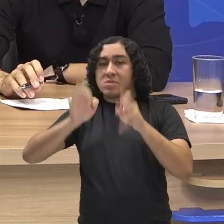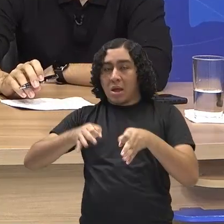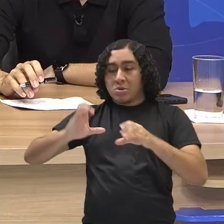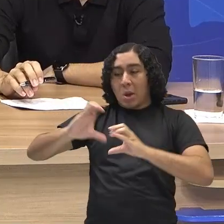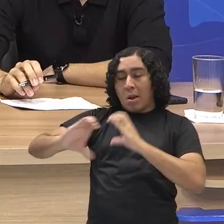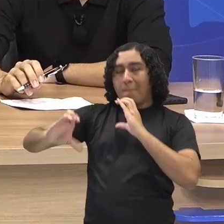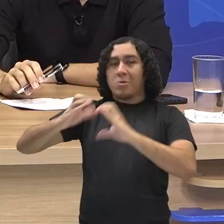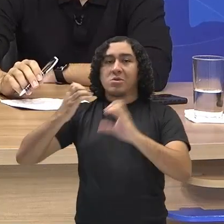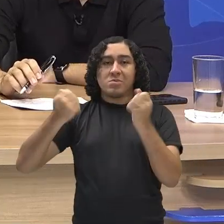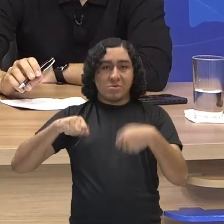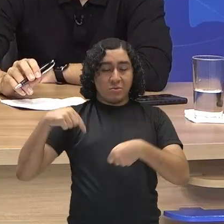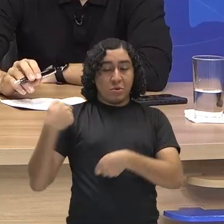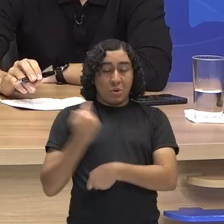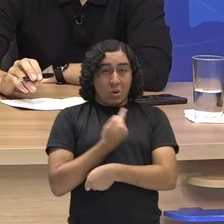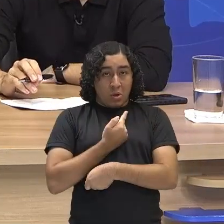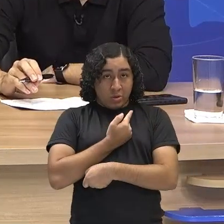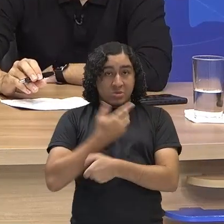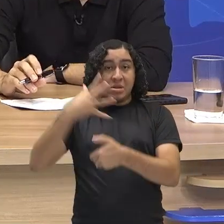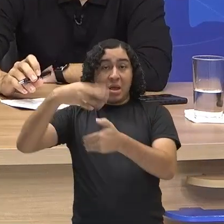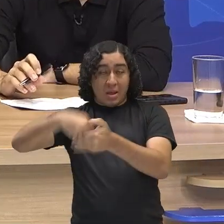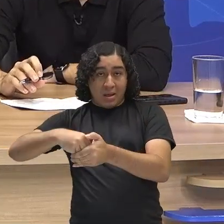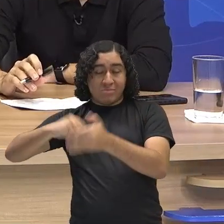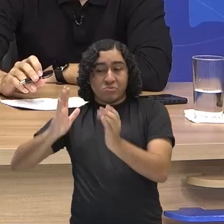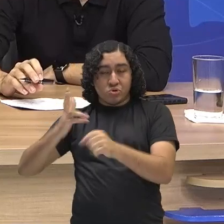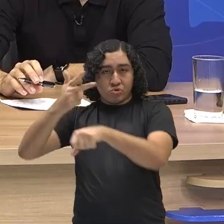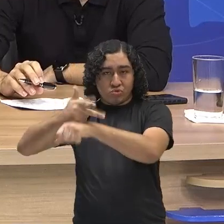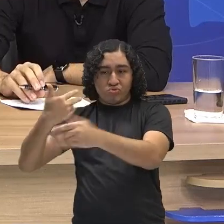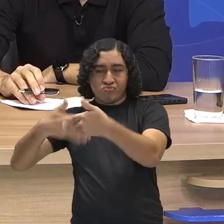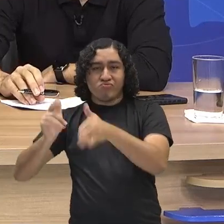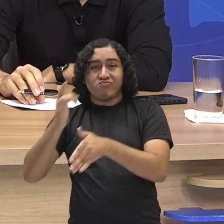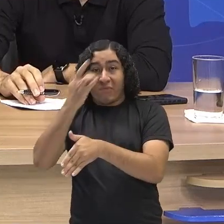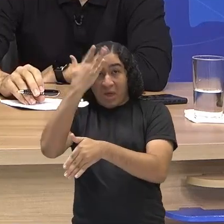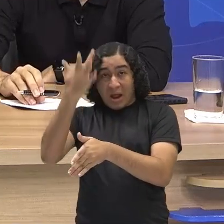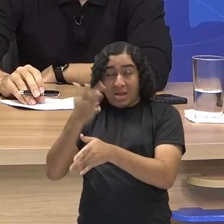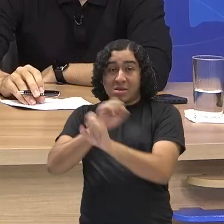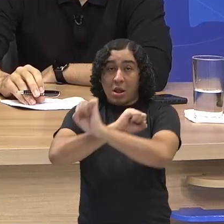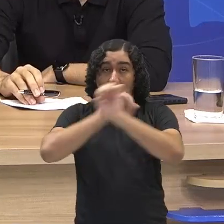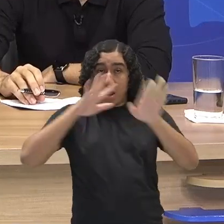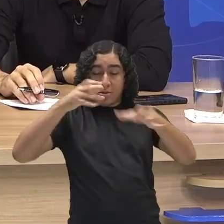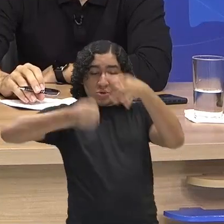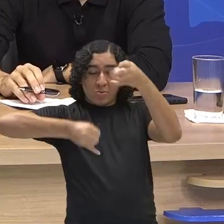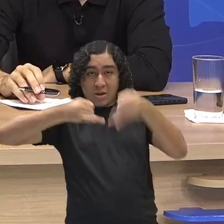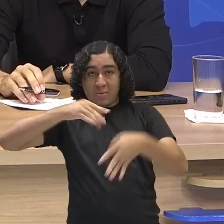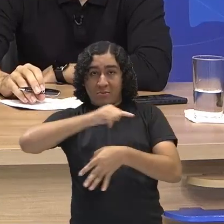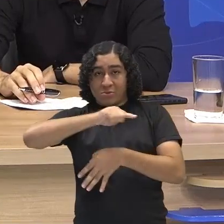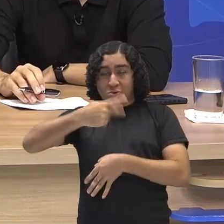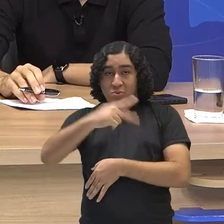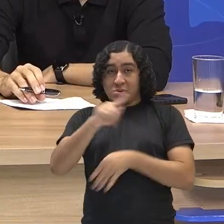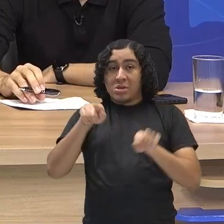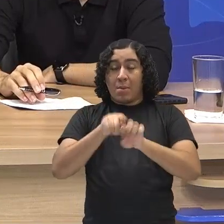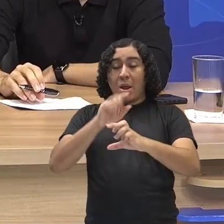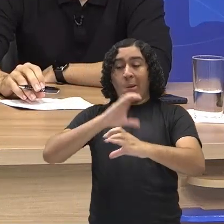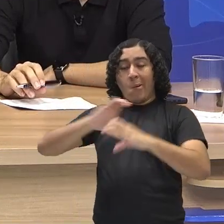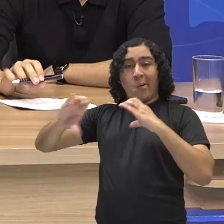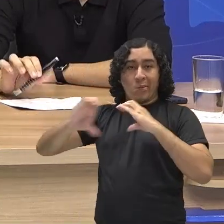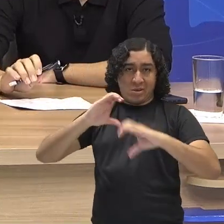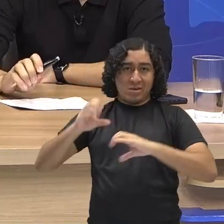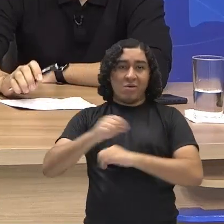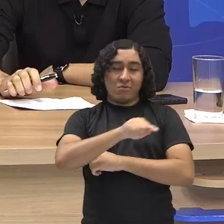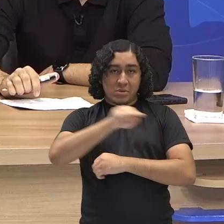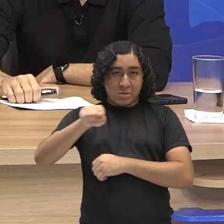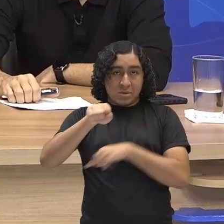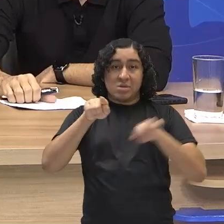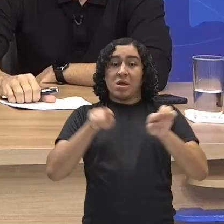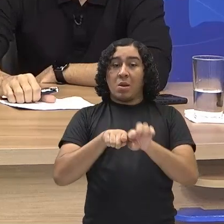puder fazer aqui no estúdio para facilitar também o entendimento de vocês, e a comunicação entre vocês e